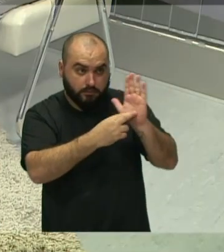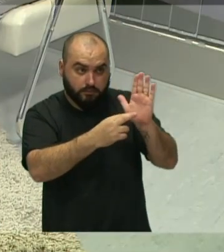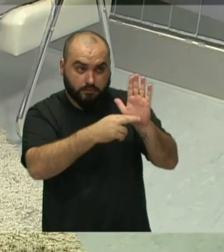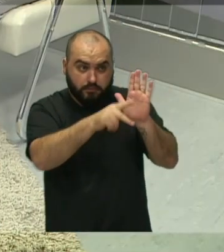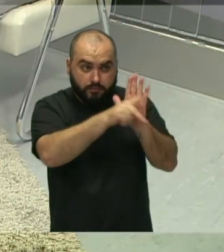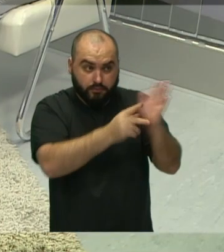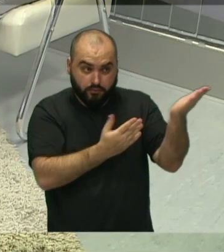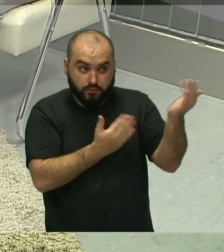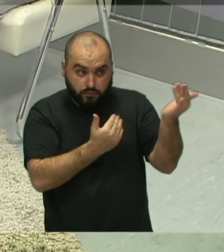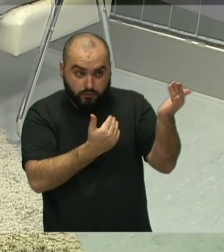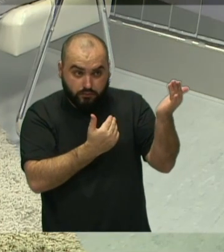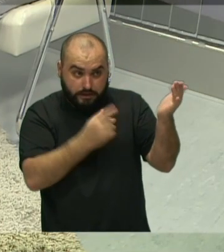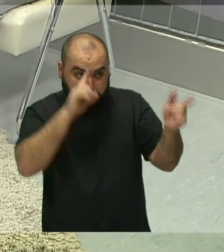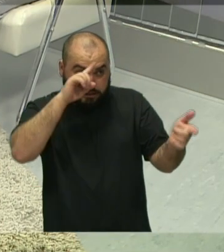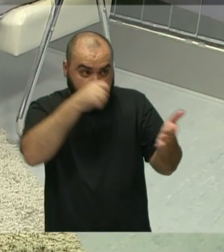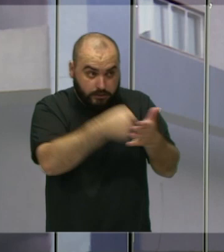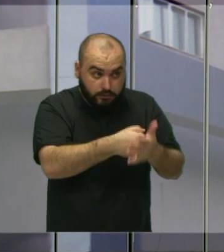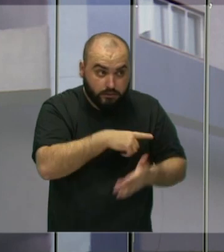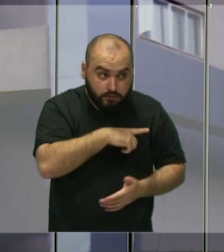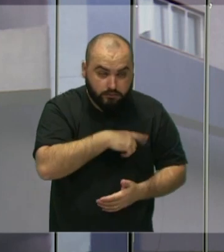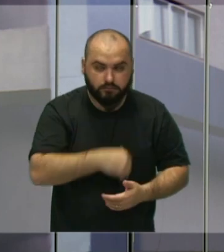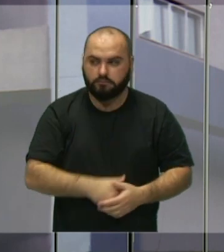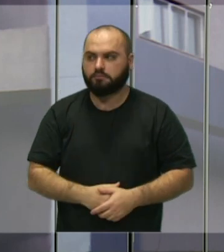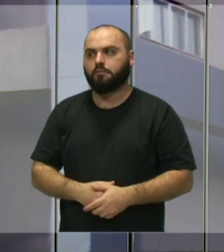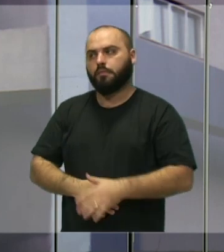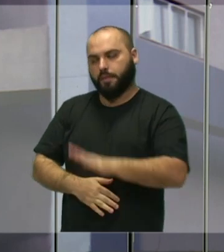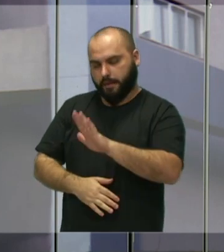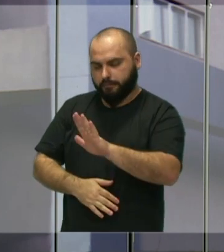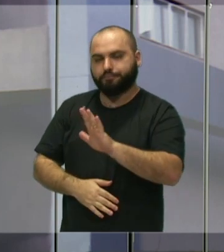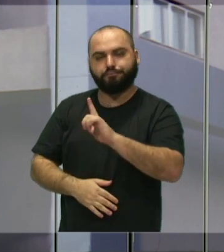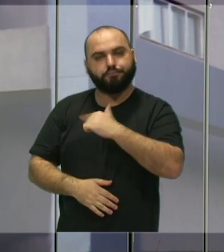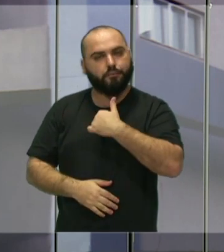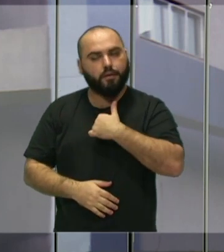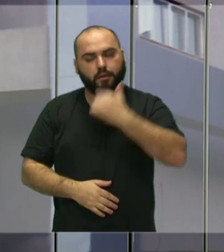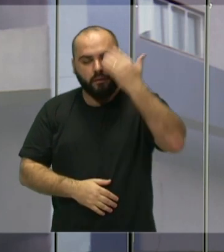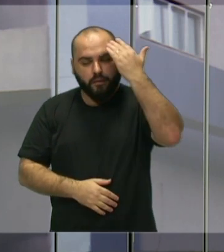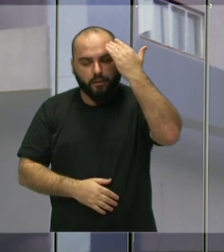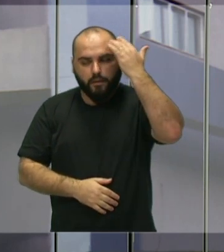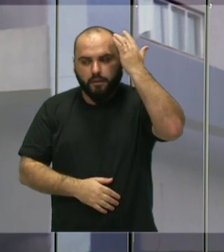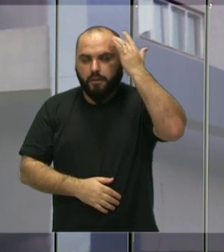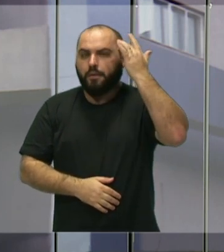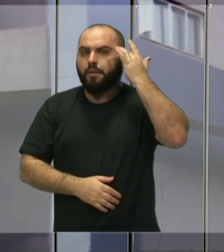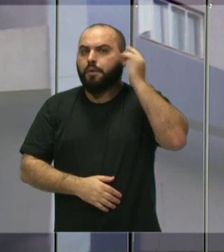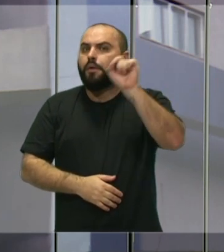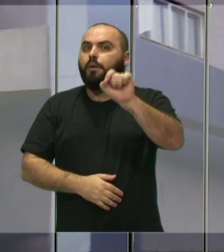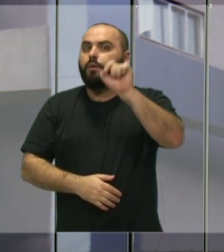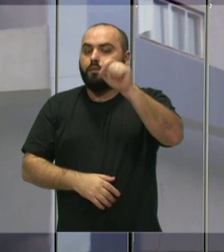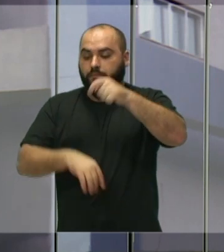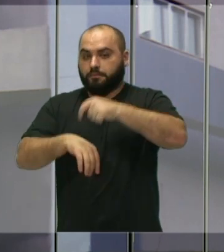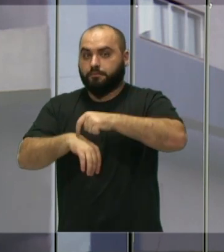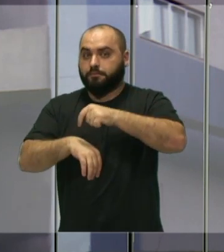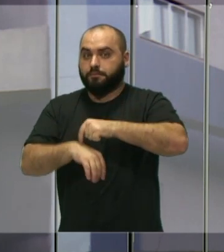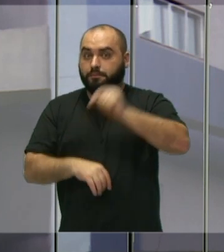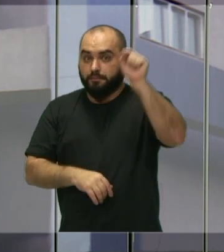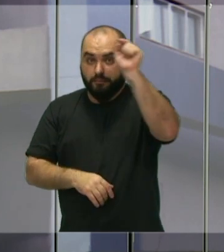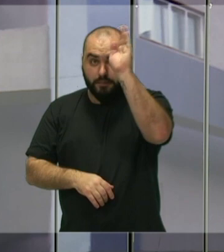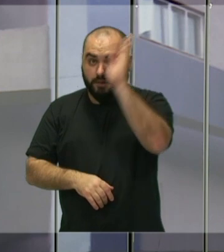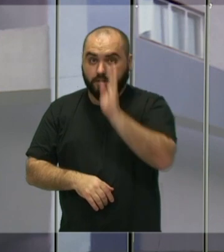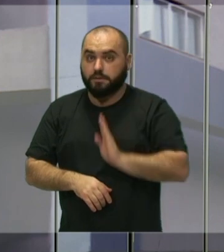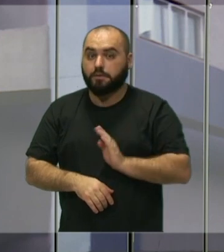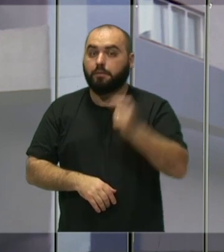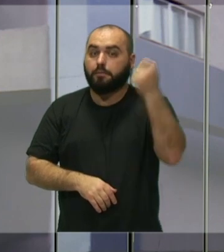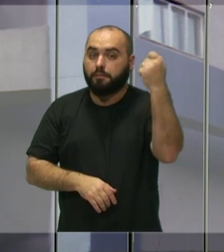juventude. Eu acredito, Maurício, que a gente está num momento no Brasil onde nós